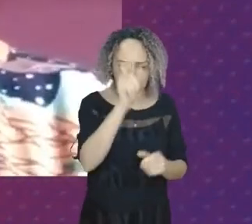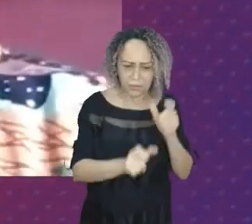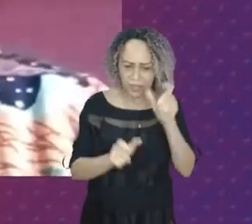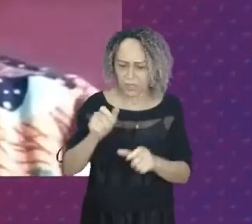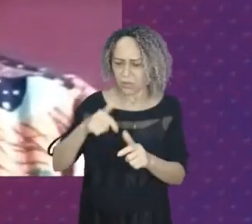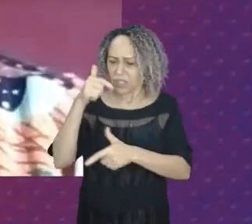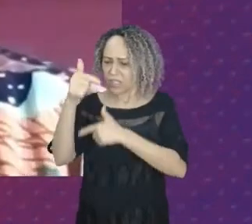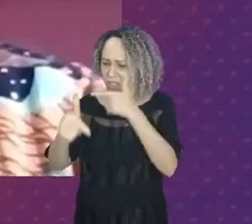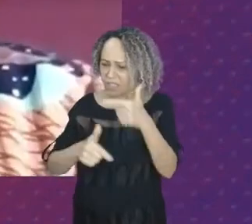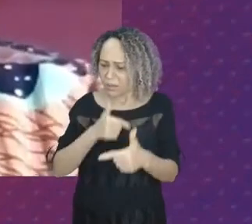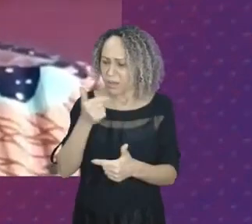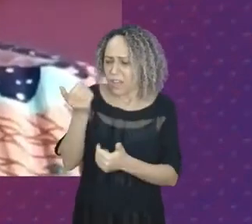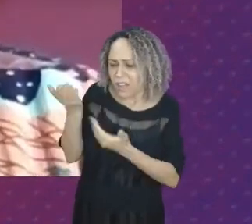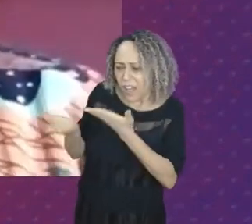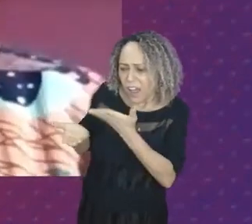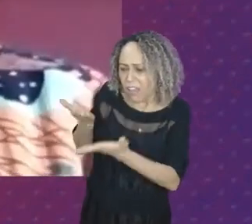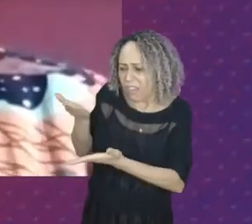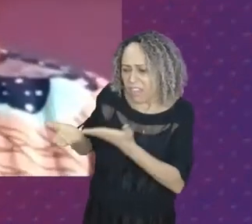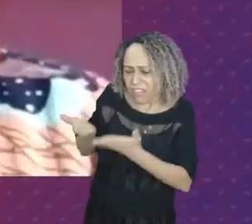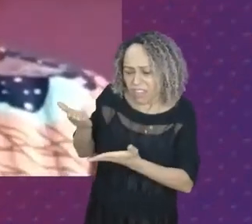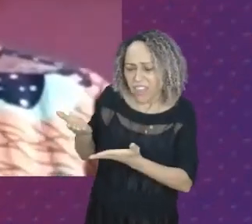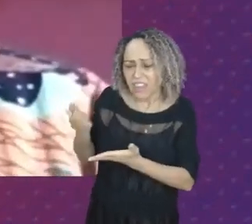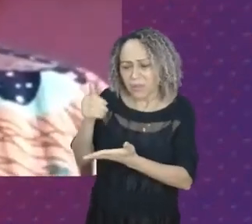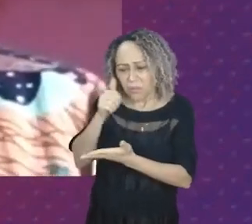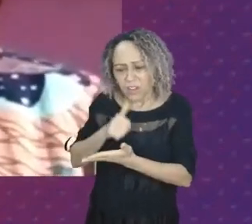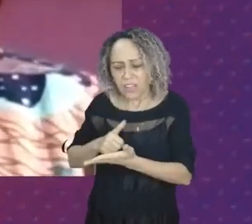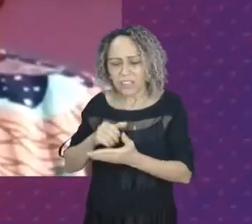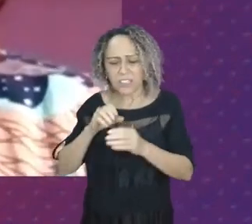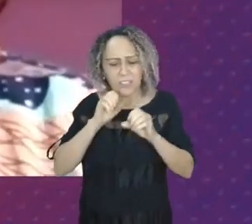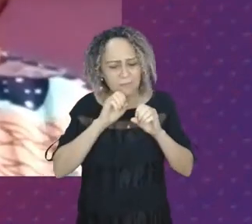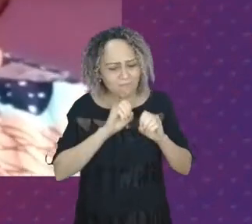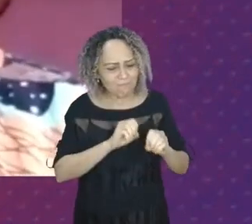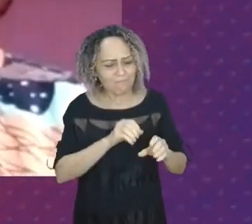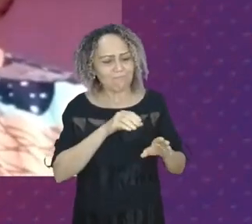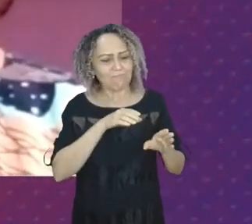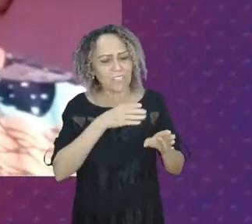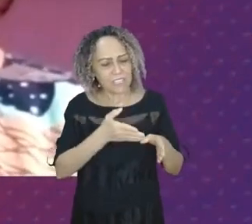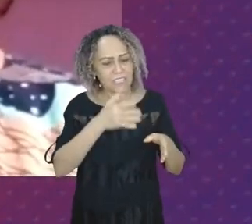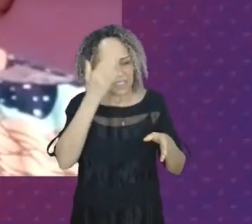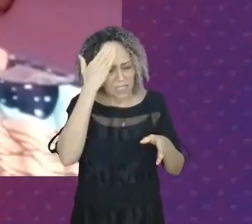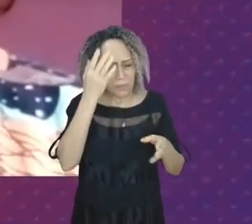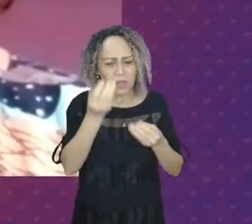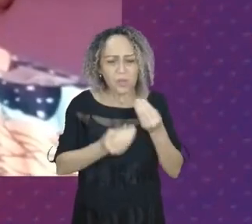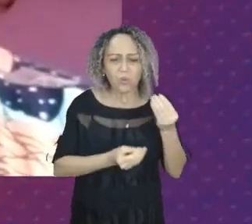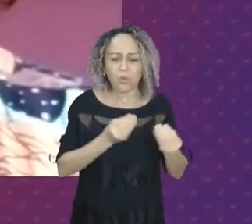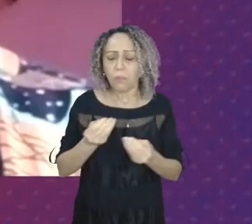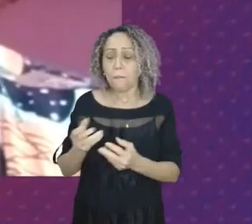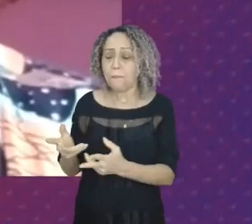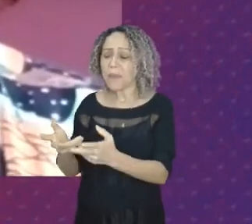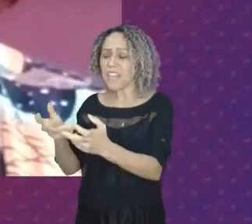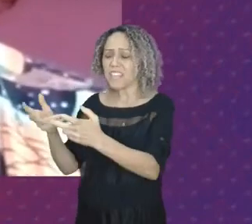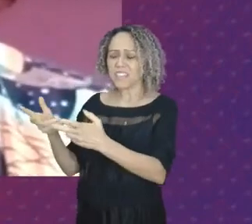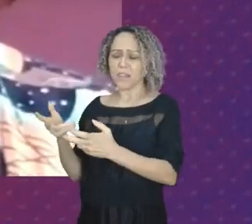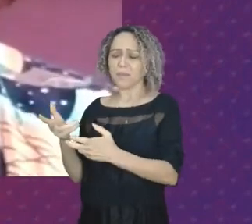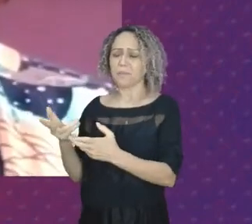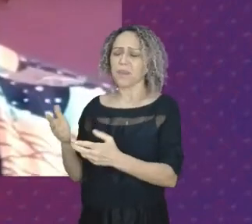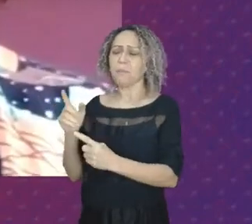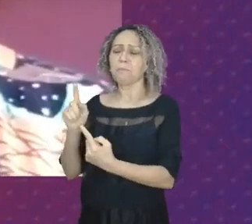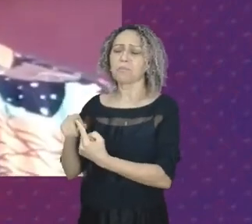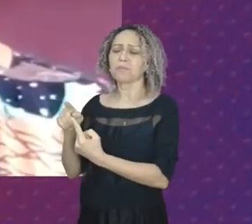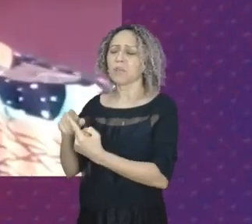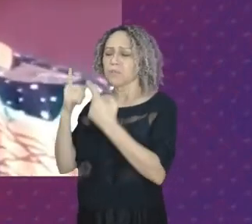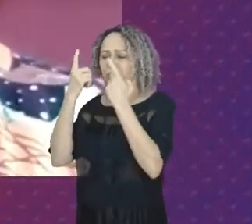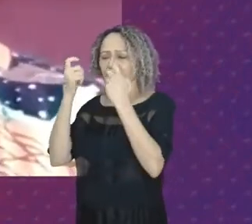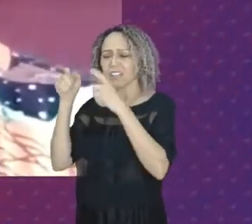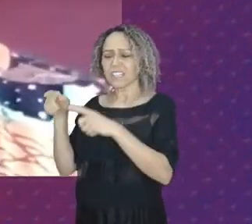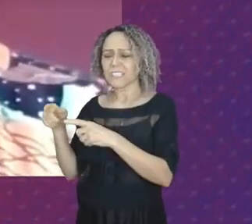uma outra questão é a rota crítica. A partir do momento que os agentes têm sensibilidades individuais, eles vão